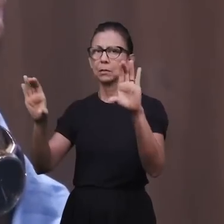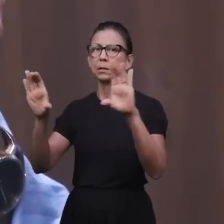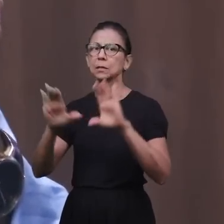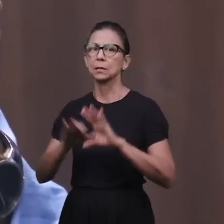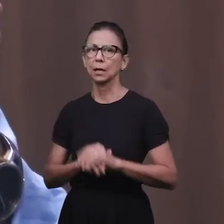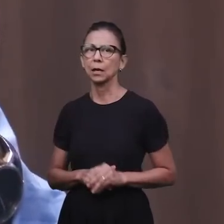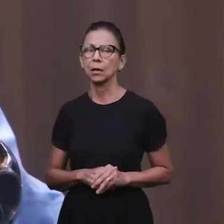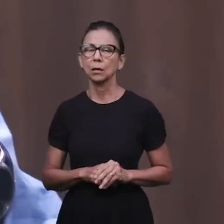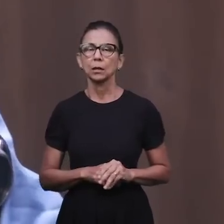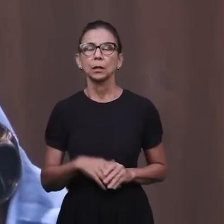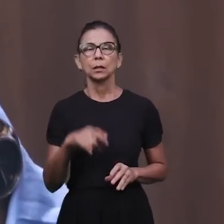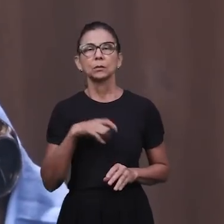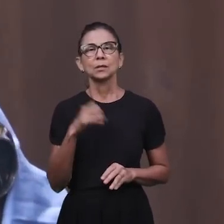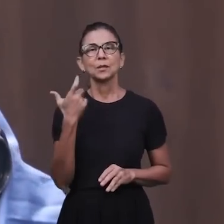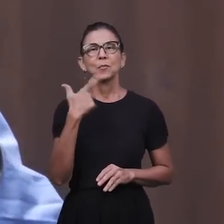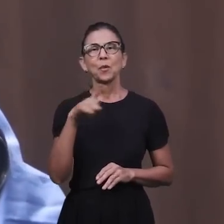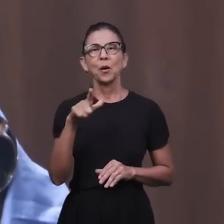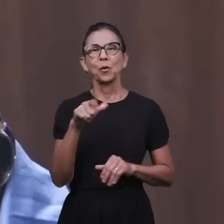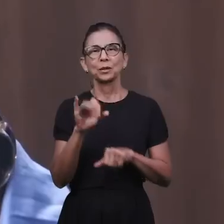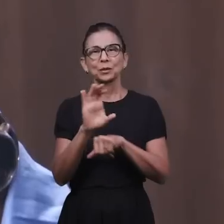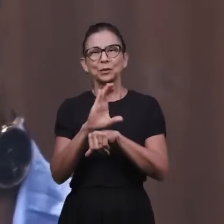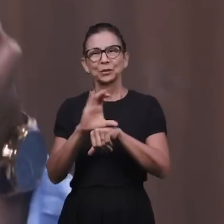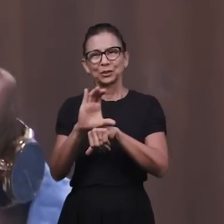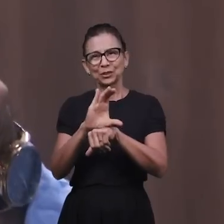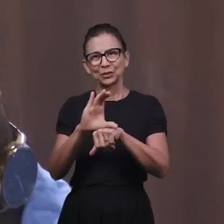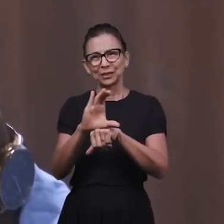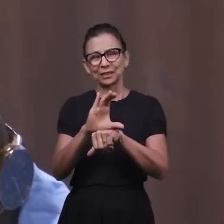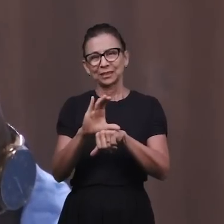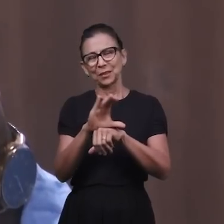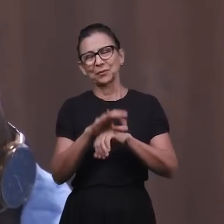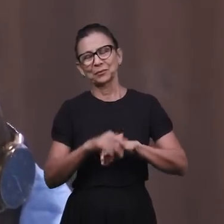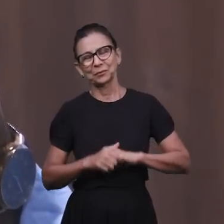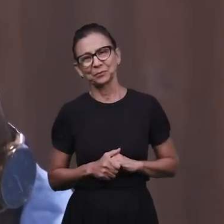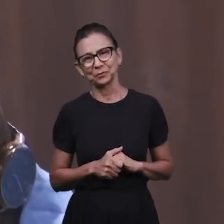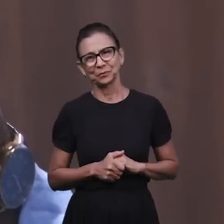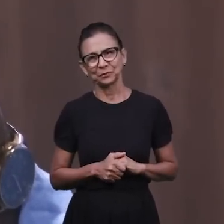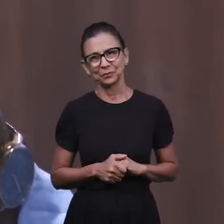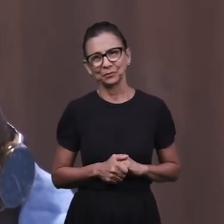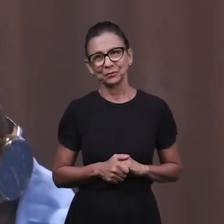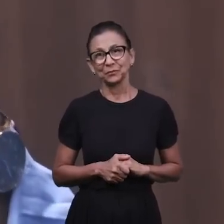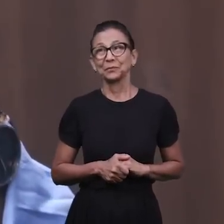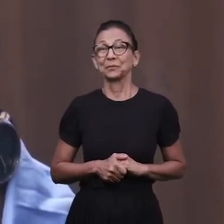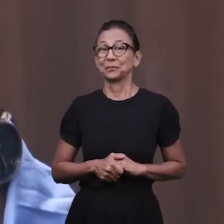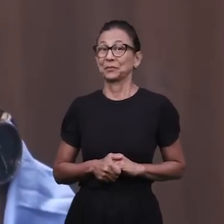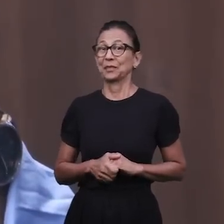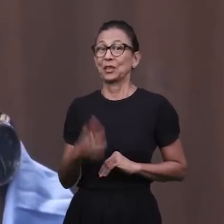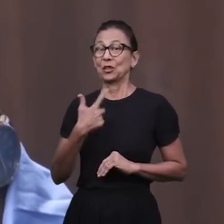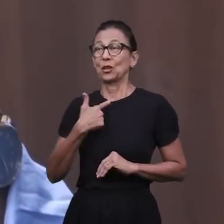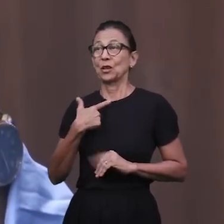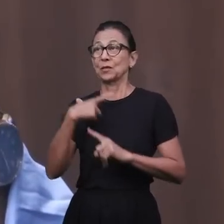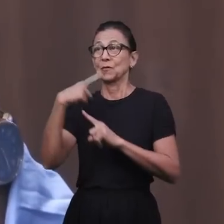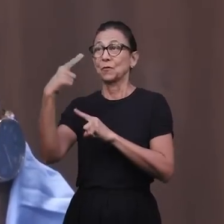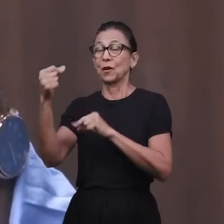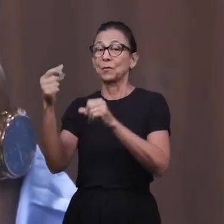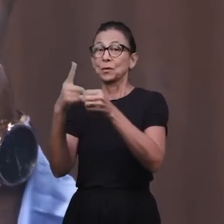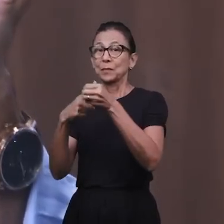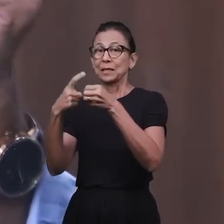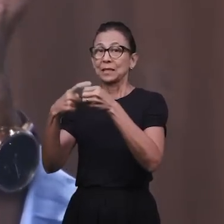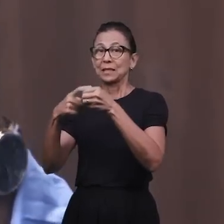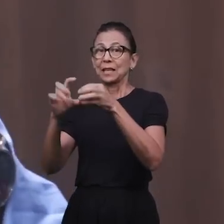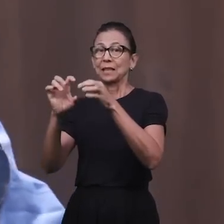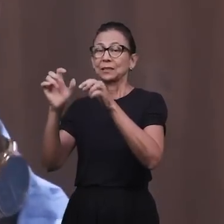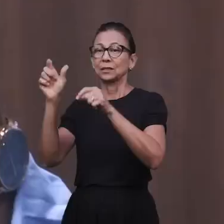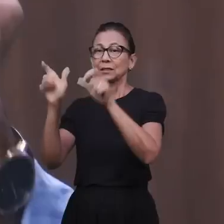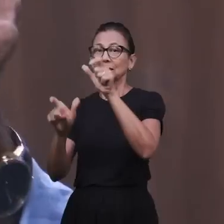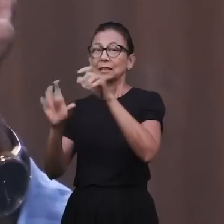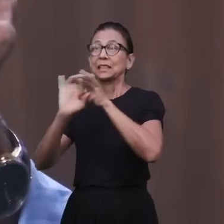celestiais. E nós temos uma outra constituição que não é a nossa. E é para a cidade dos livres que